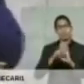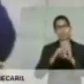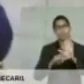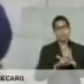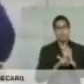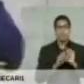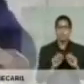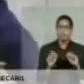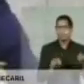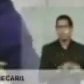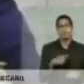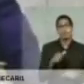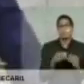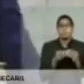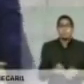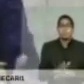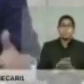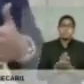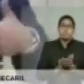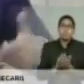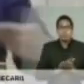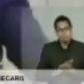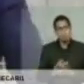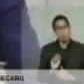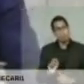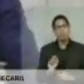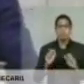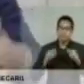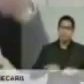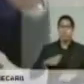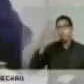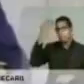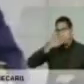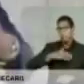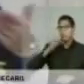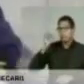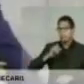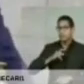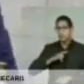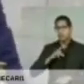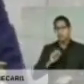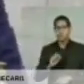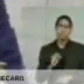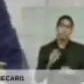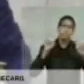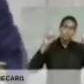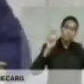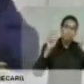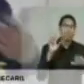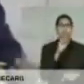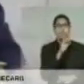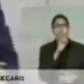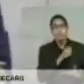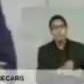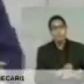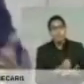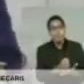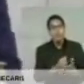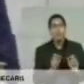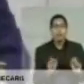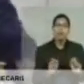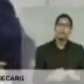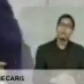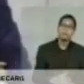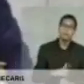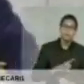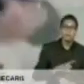traz ônus nenhum, que apenas permite que comprovadamente, numa situação emergencial, inclusive levando em consideração